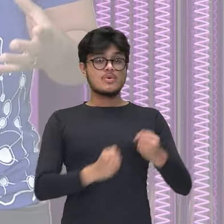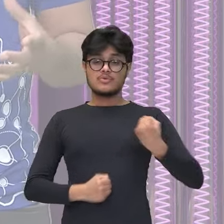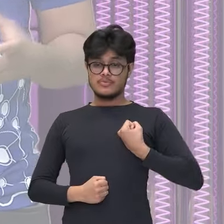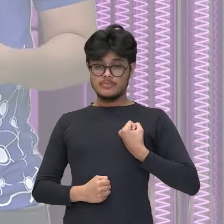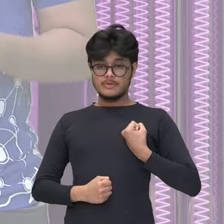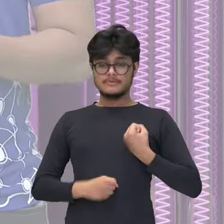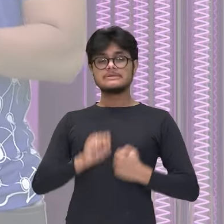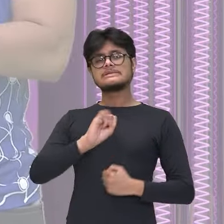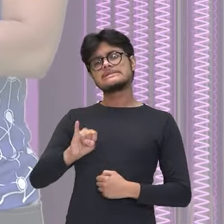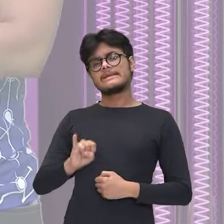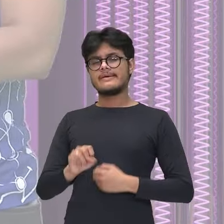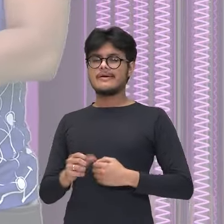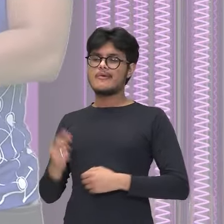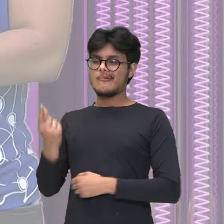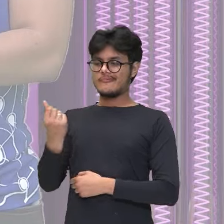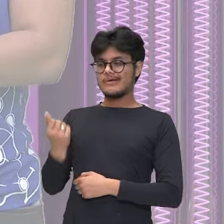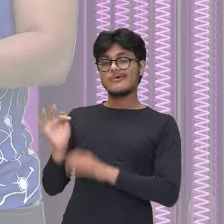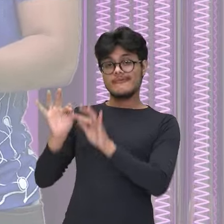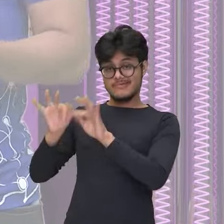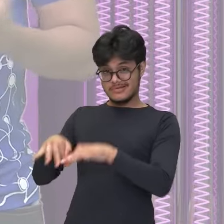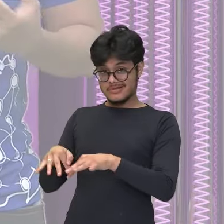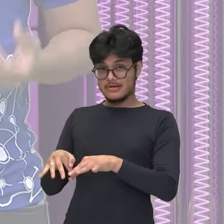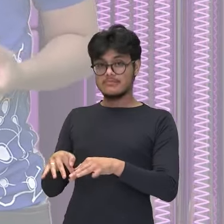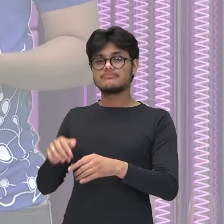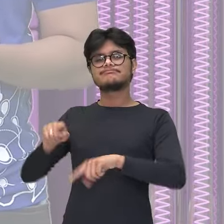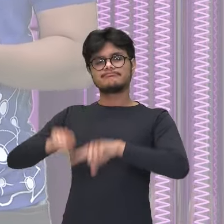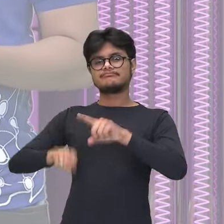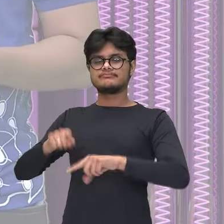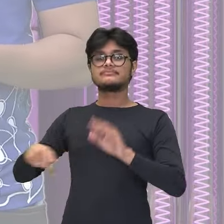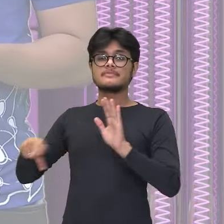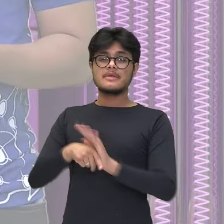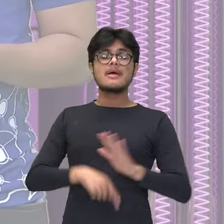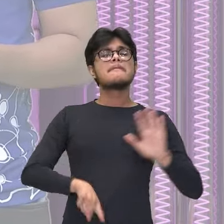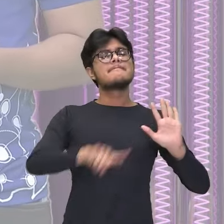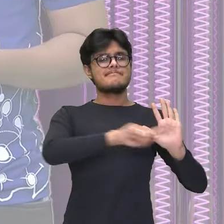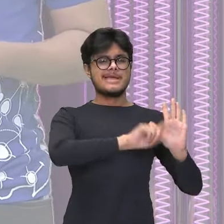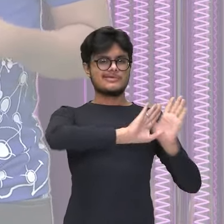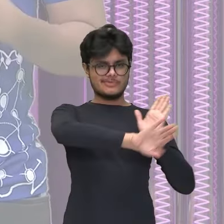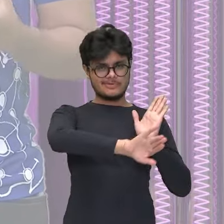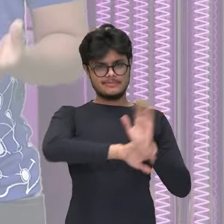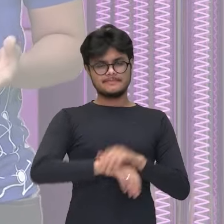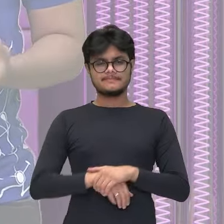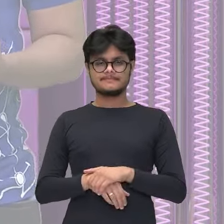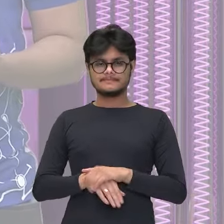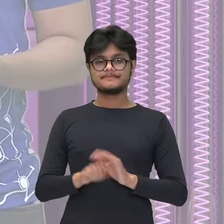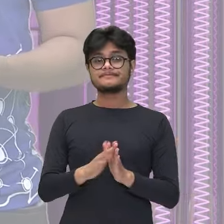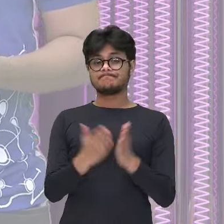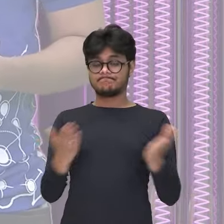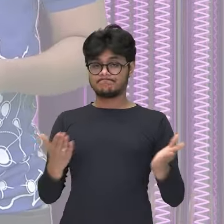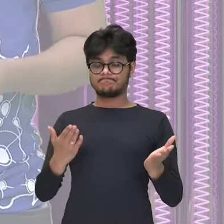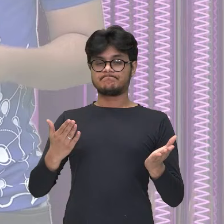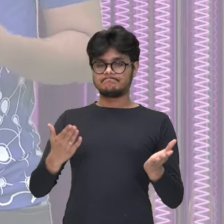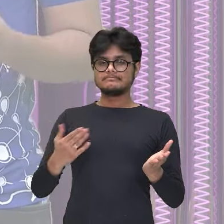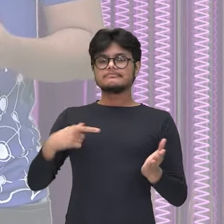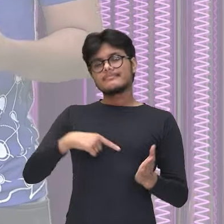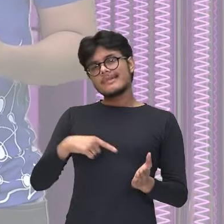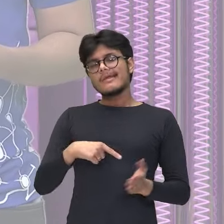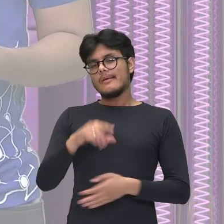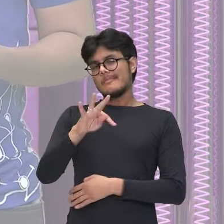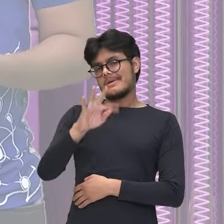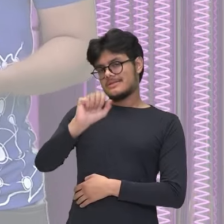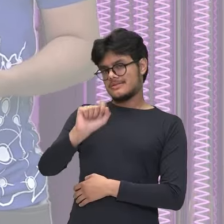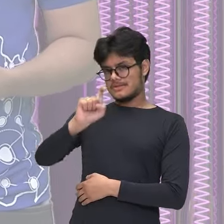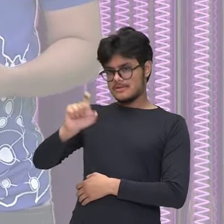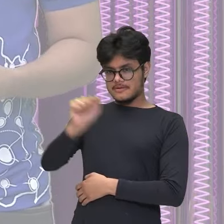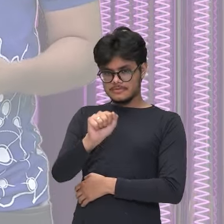preço final vai ser o preço original do produto menos o desconto. A taxa de desconto